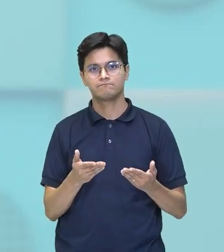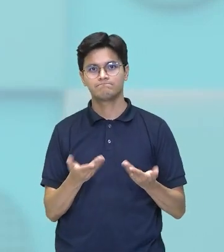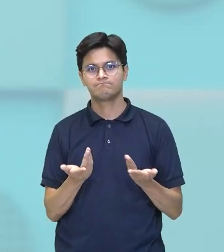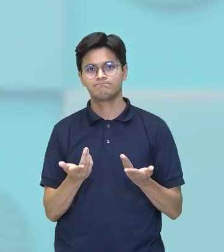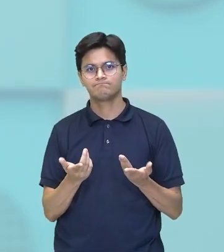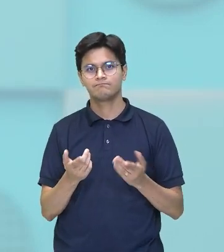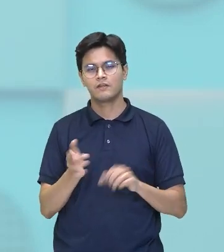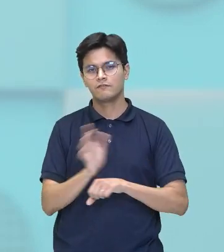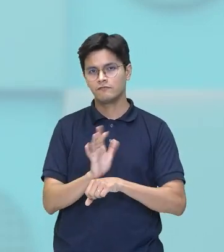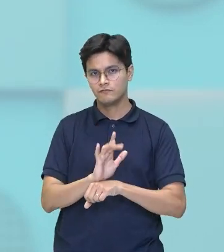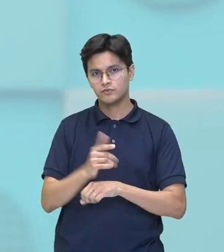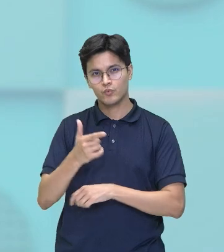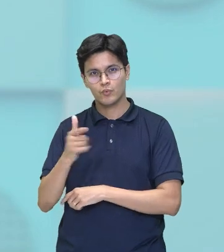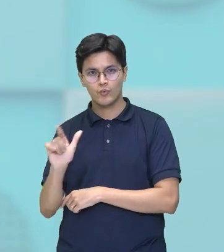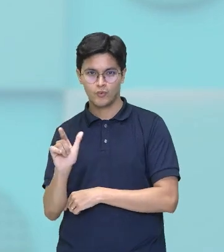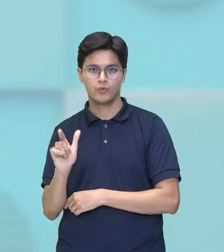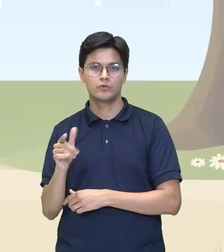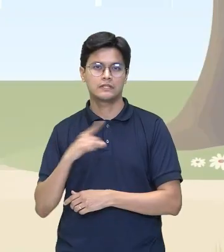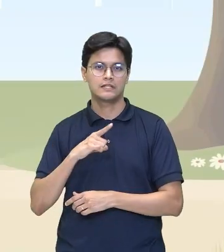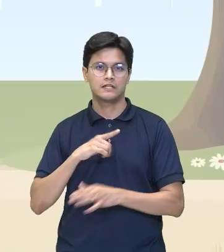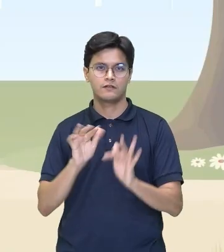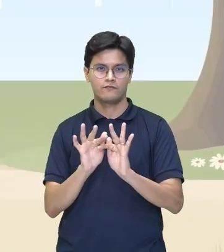frases negativas.